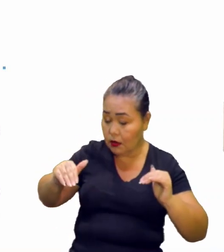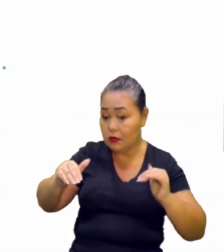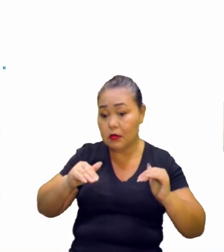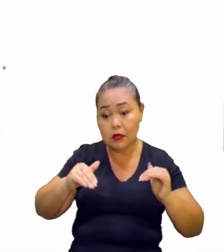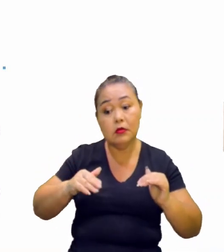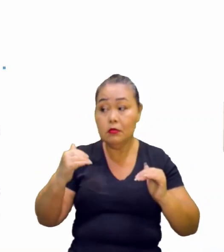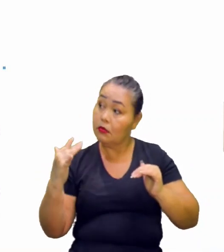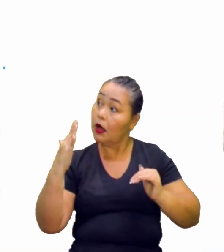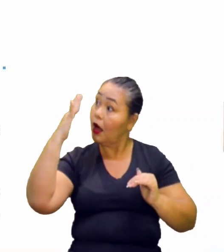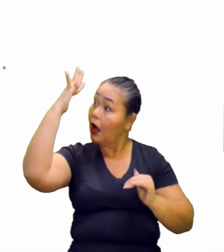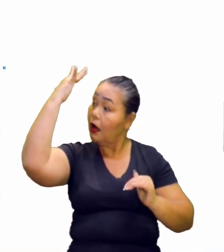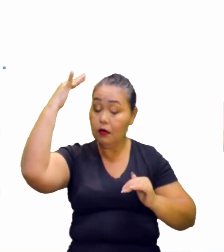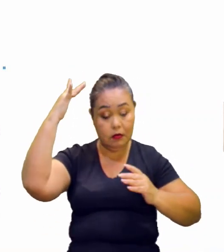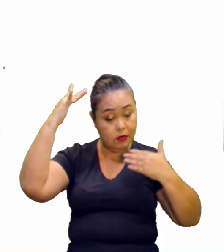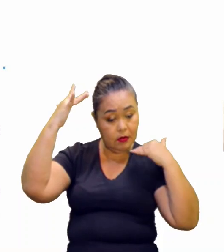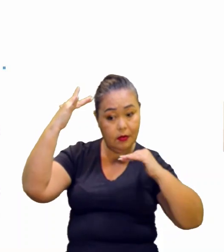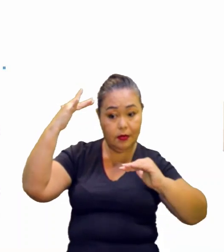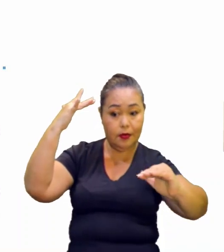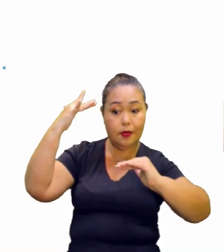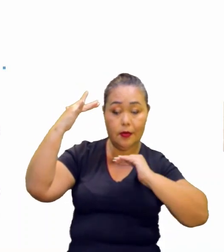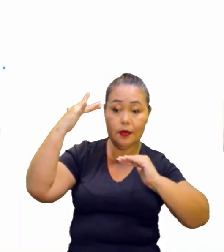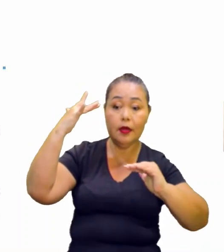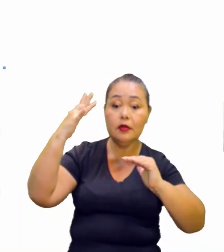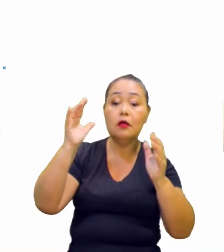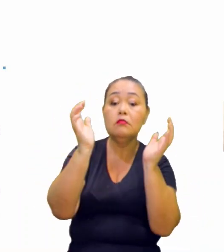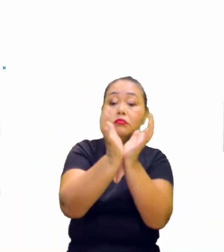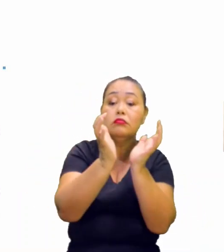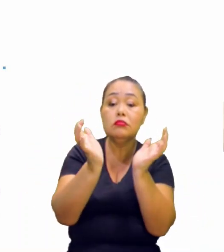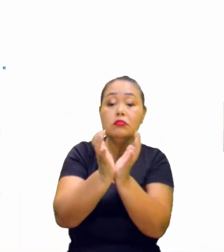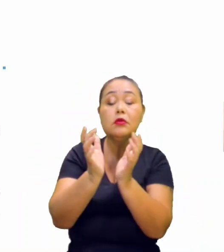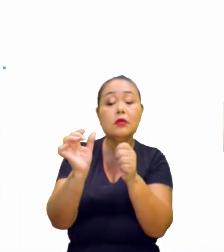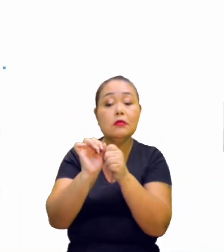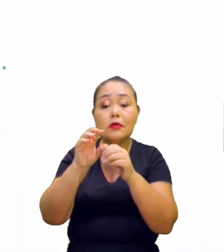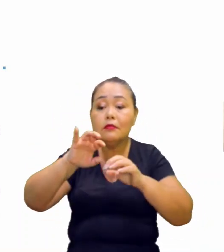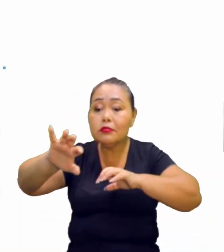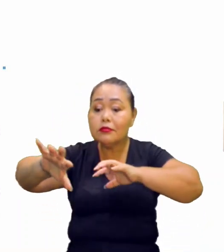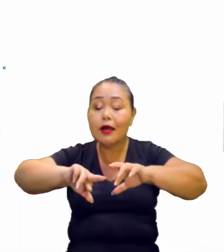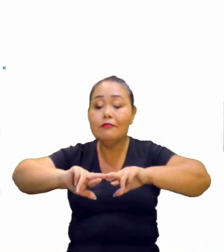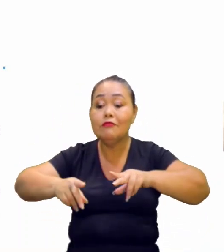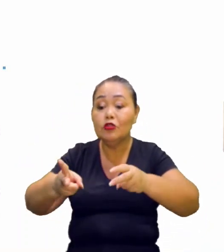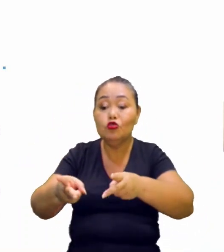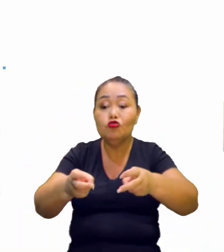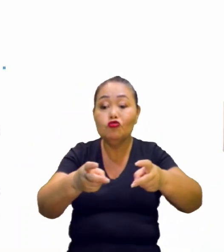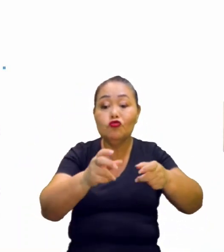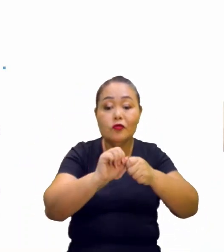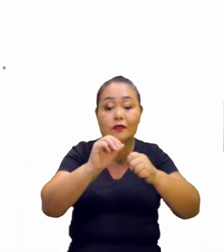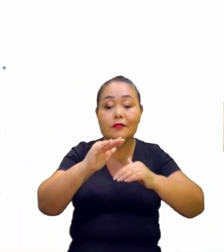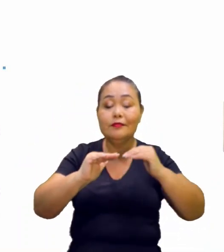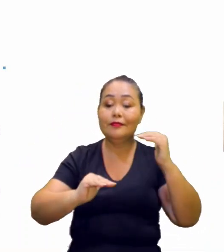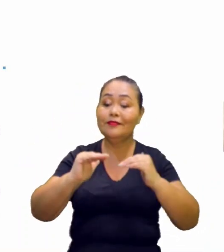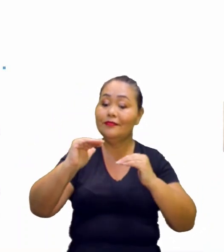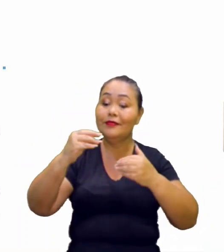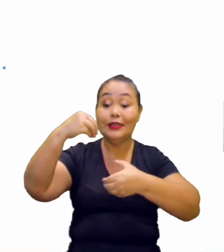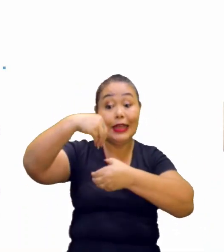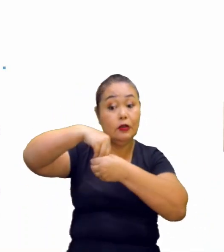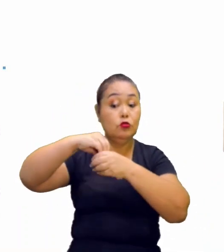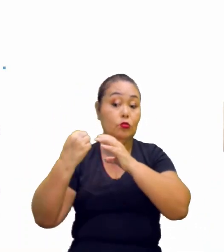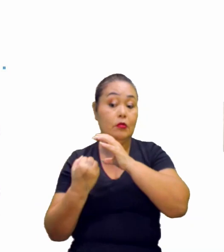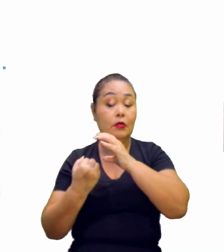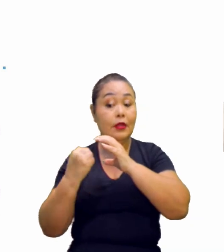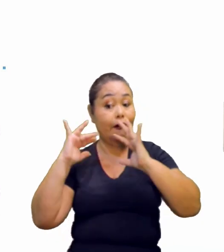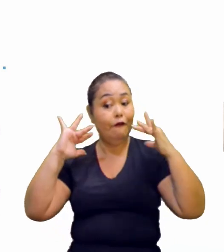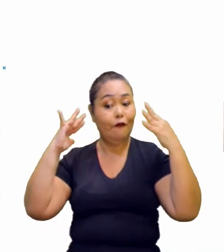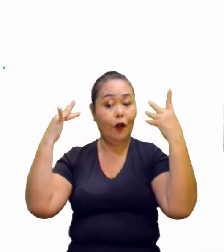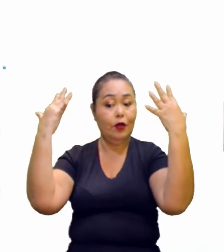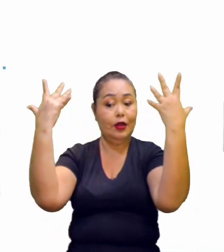de plantio, e adensando o número de espécies, de modo a explorar os diferentes níveis de forma da floresta, tá?